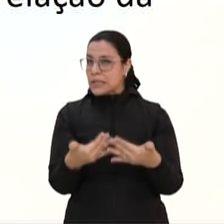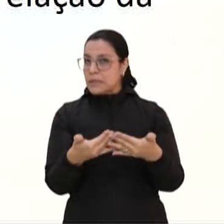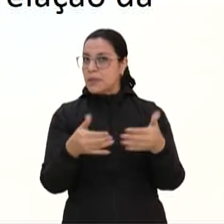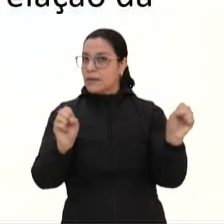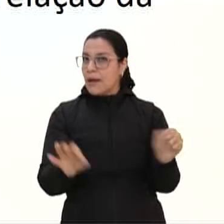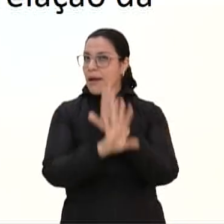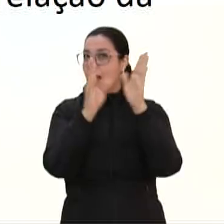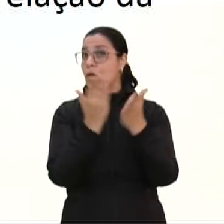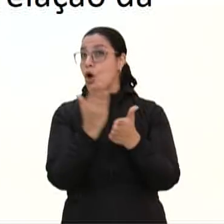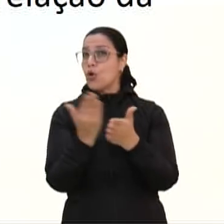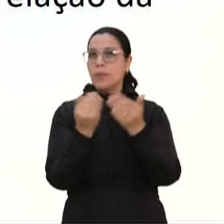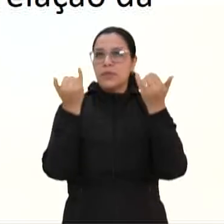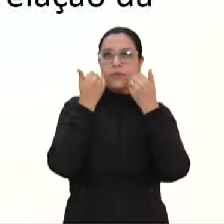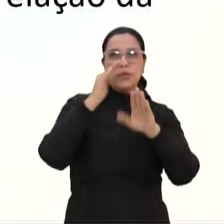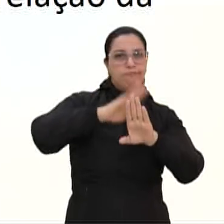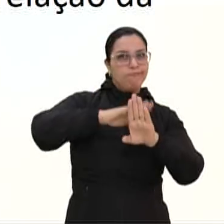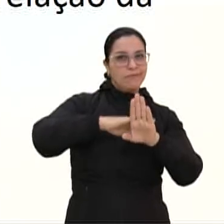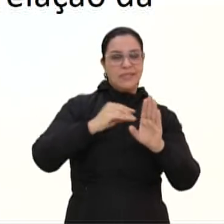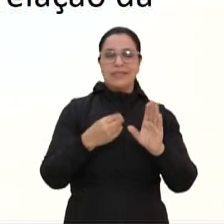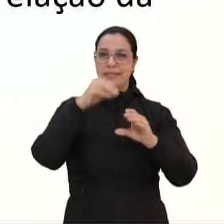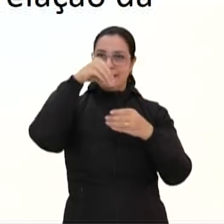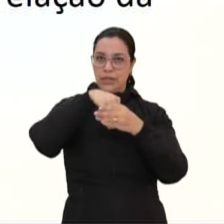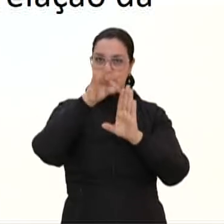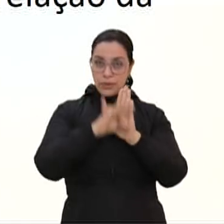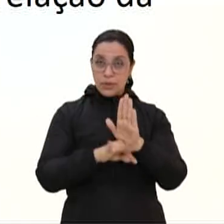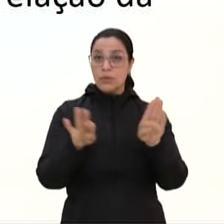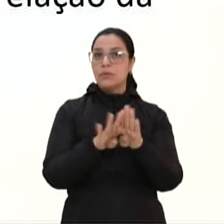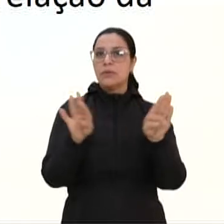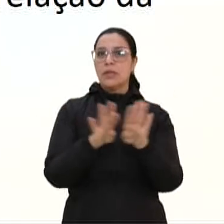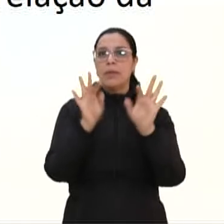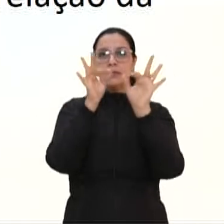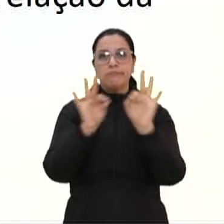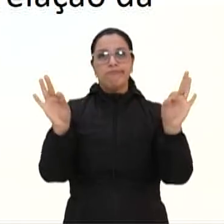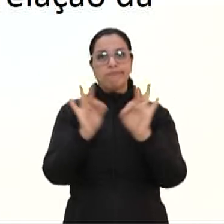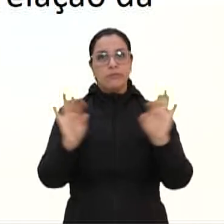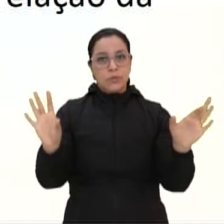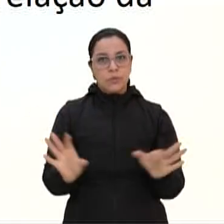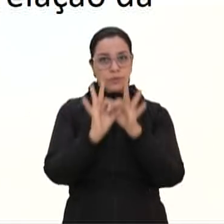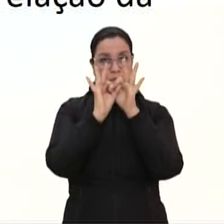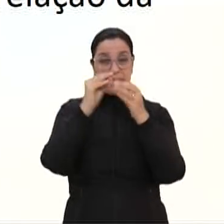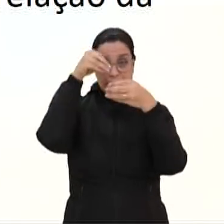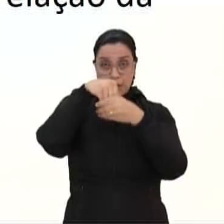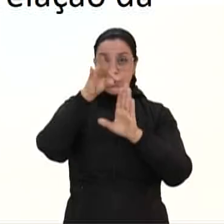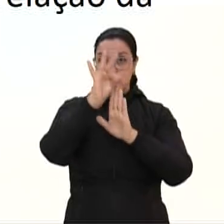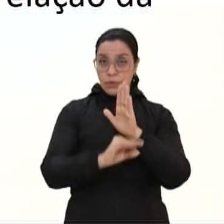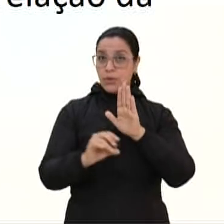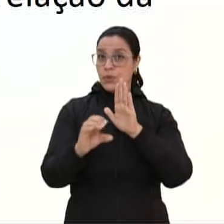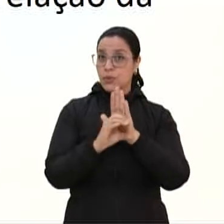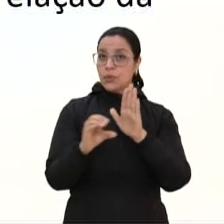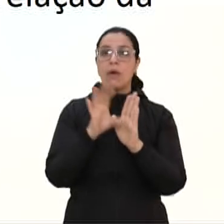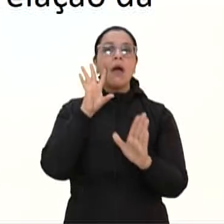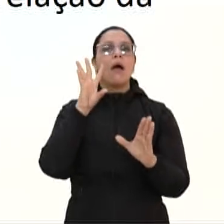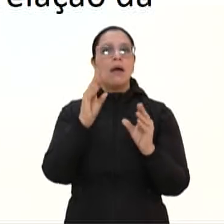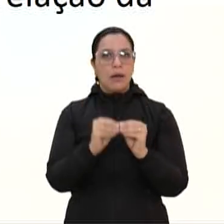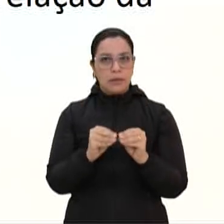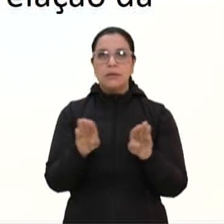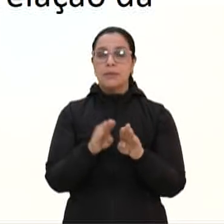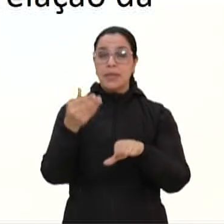e implícitas em texto. Classificar as orações subordinadas no gênero crônica e entender por meio